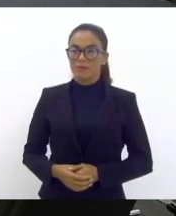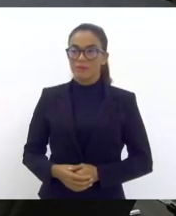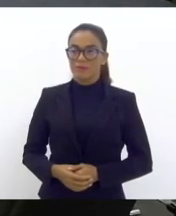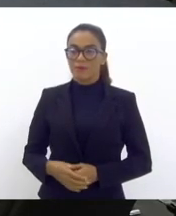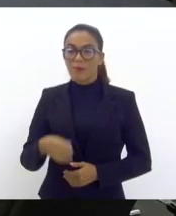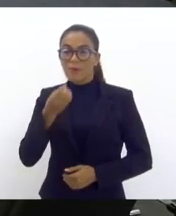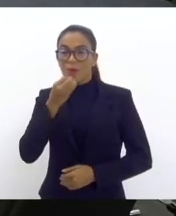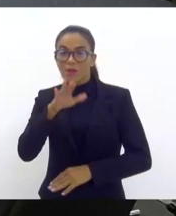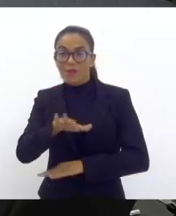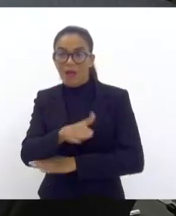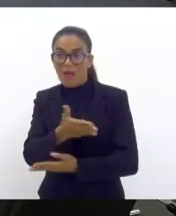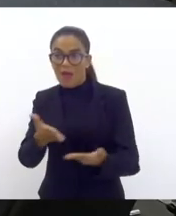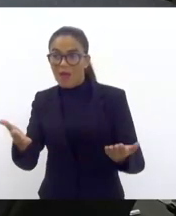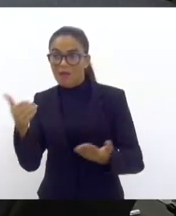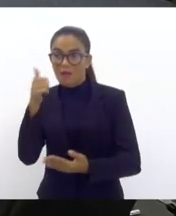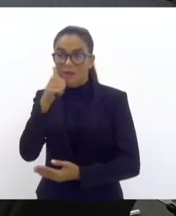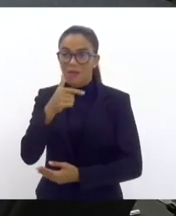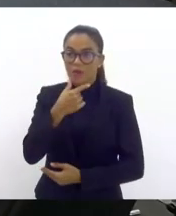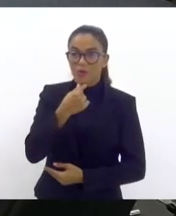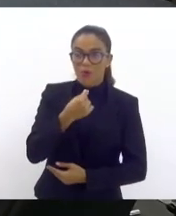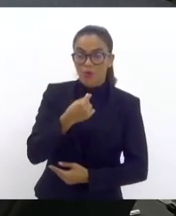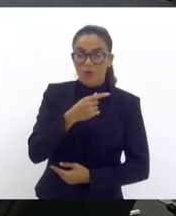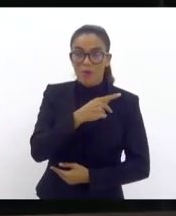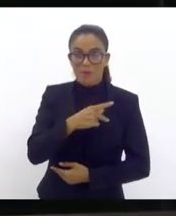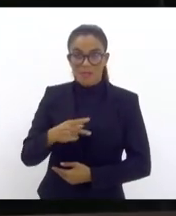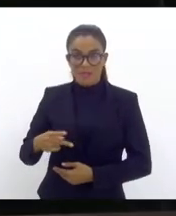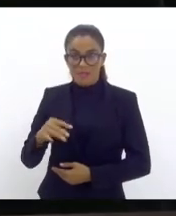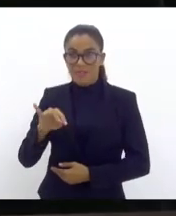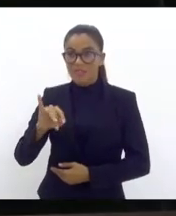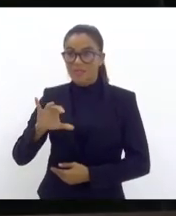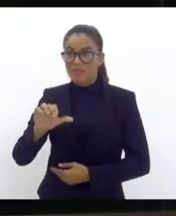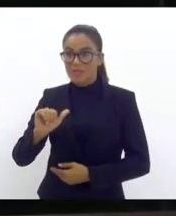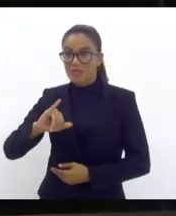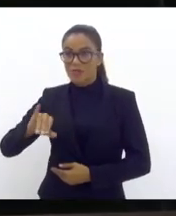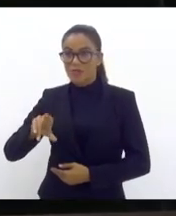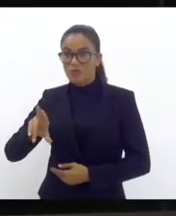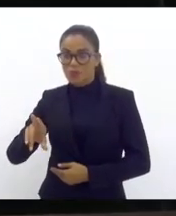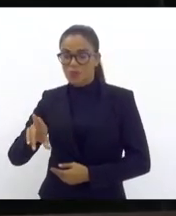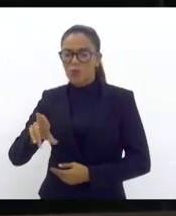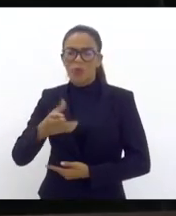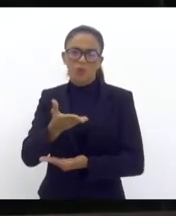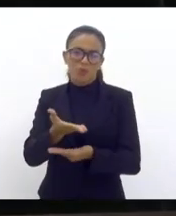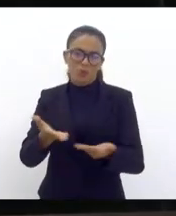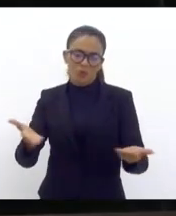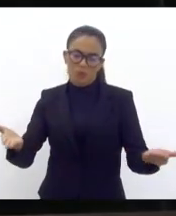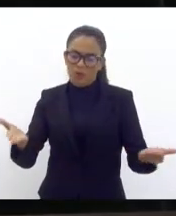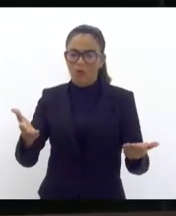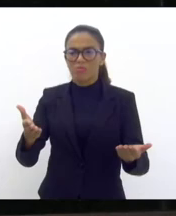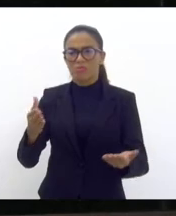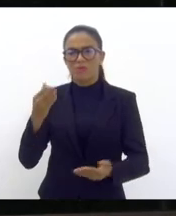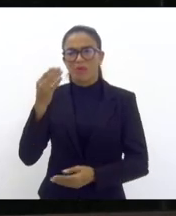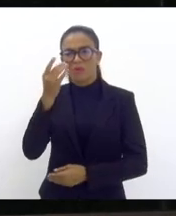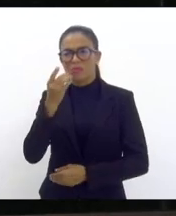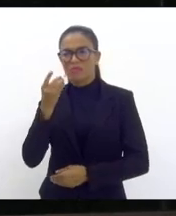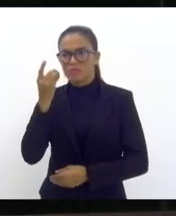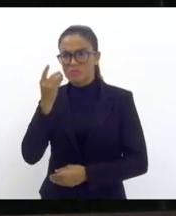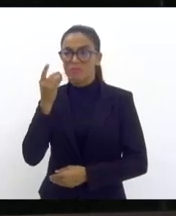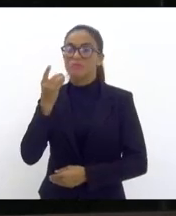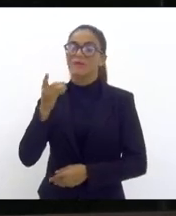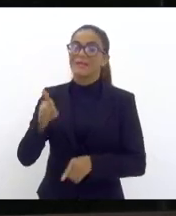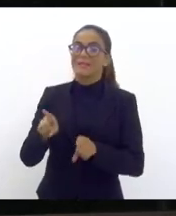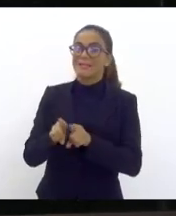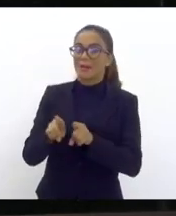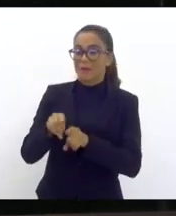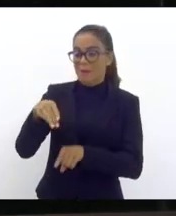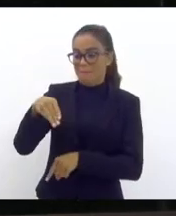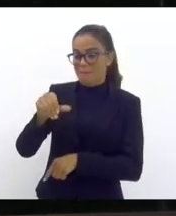Boa tarde a todos e a todas Boa tarde Presidente tia Ju Nobre deputados Felipe e Marcelo